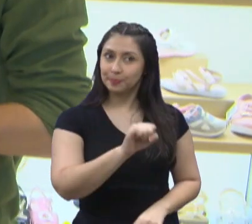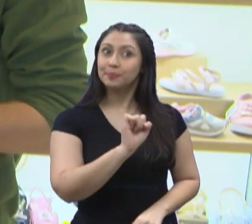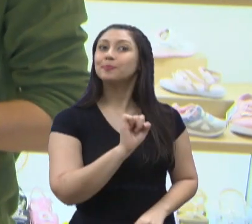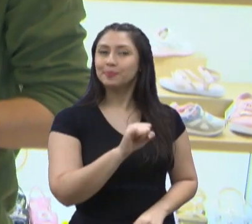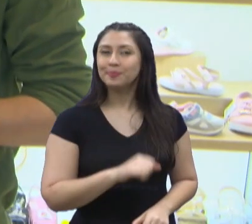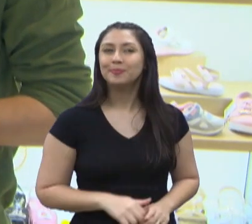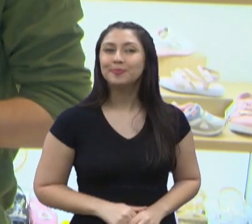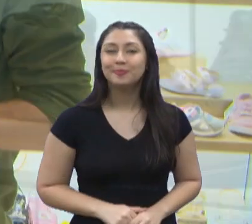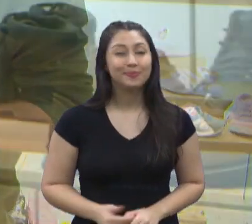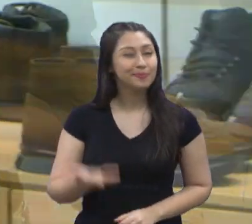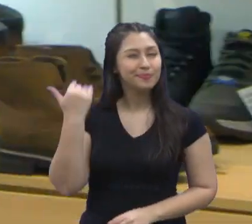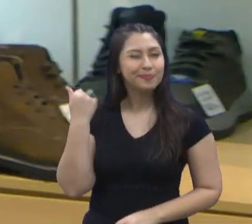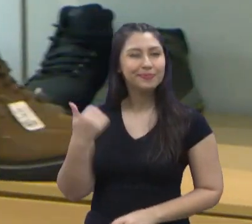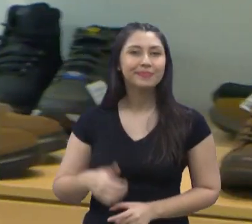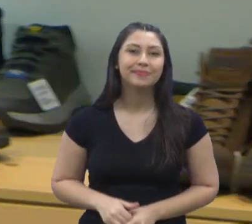gente. Bora lá então.